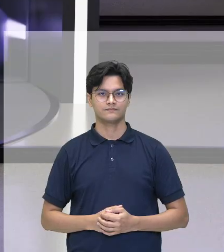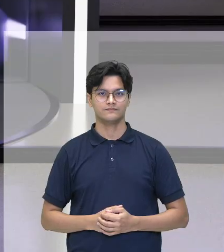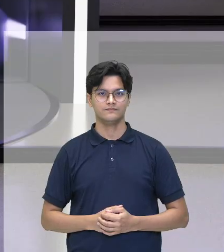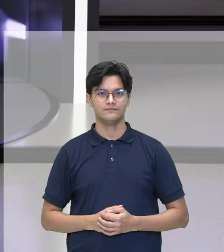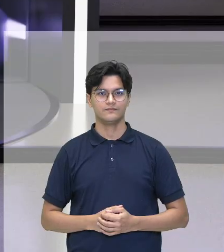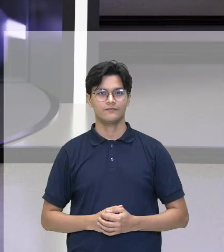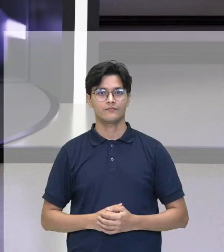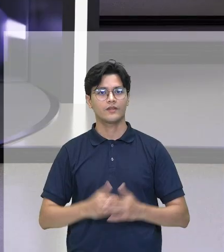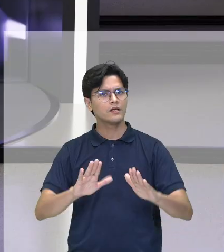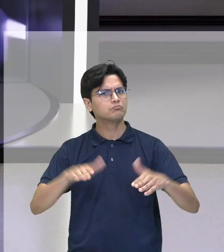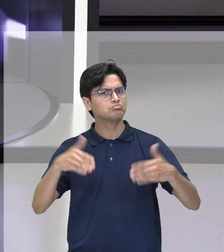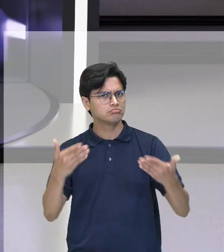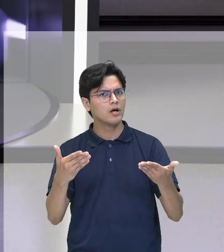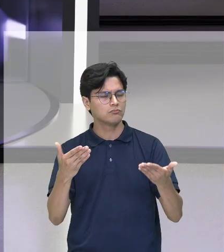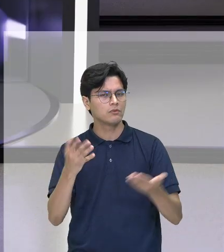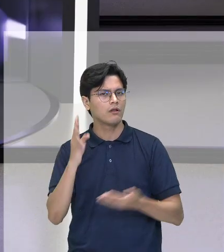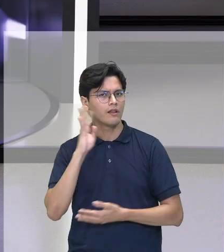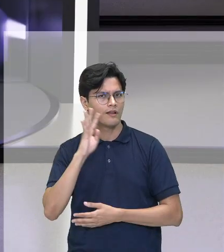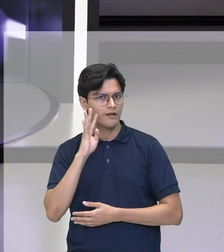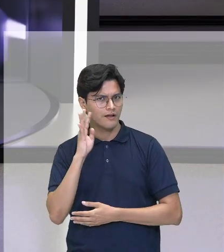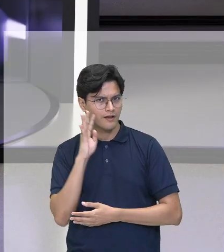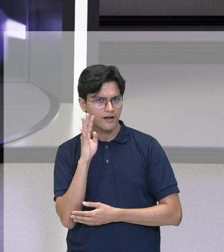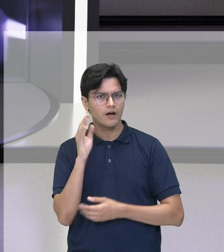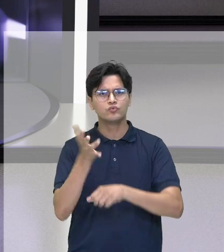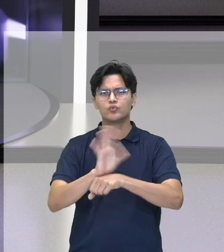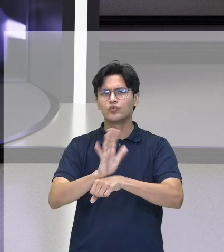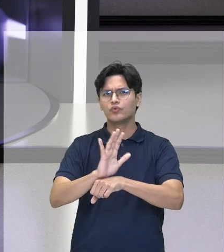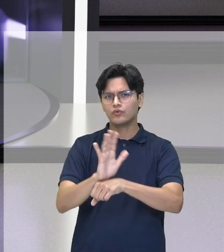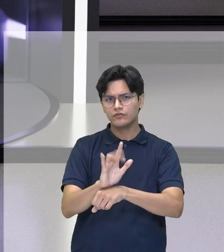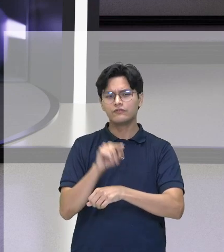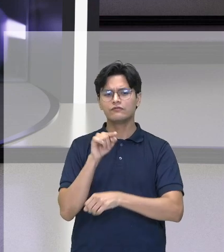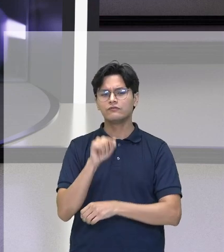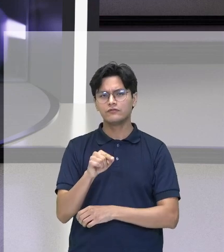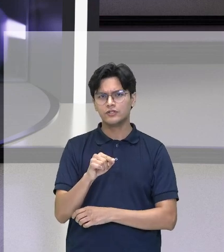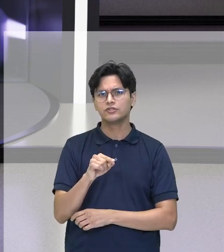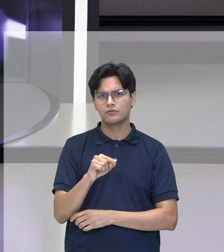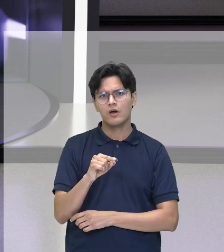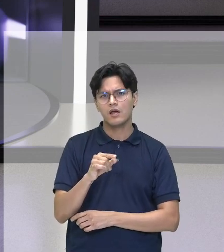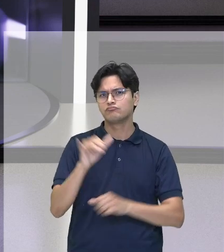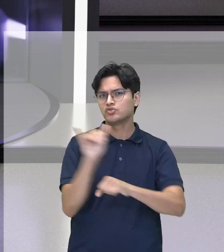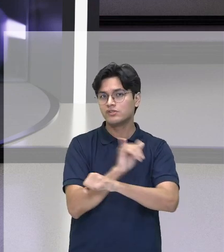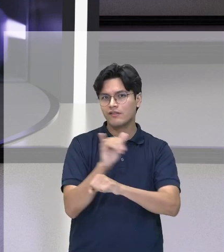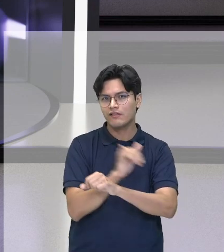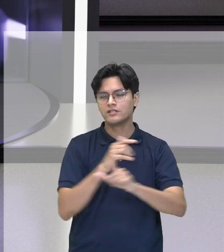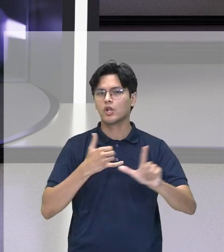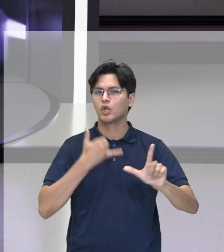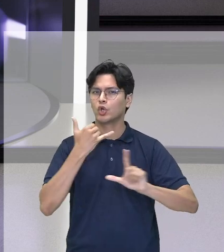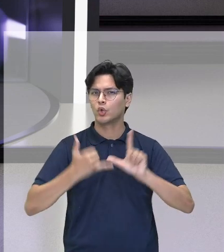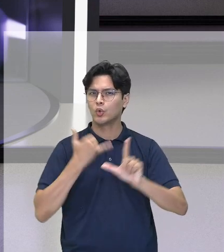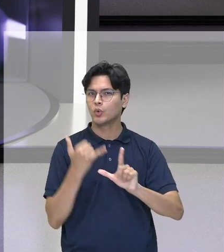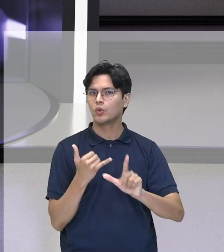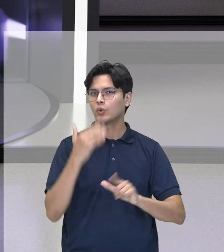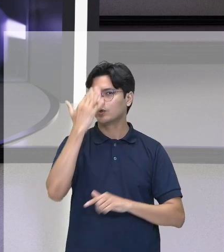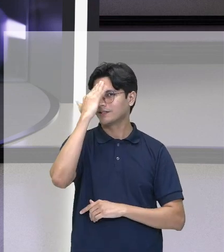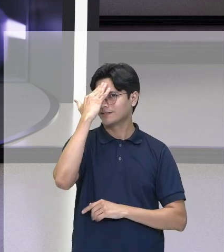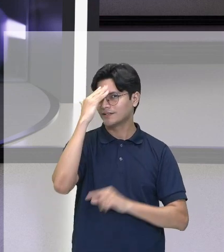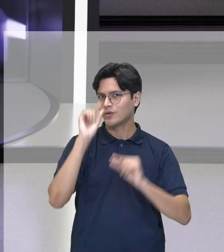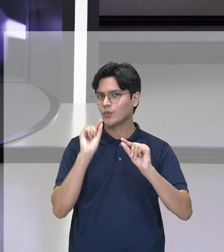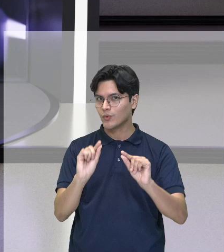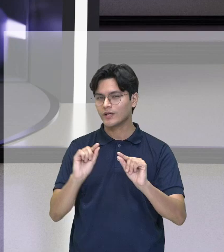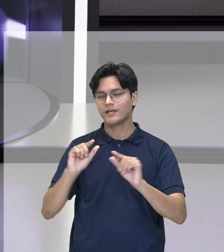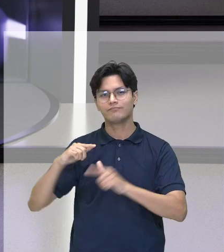Então, olha só que bacana. Esse vídeo foi uma maneira bem lúdica para nós entendermos que muitas das nossas tradições,